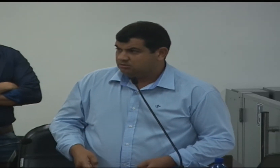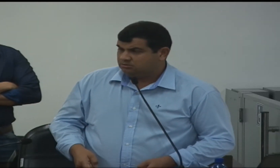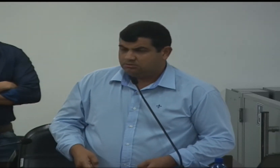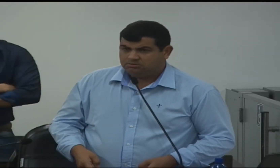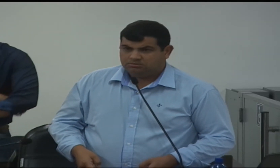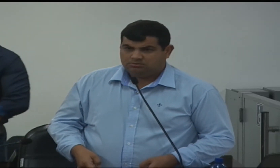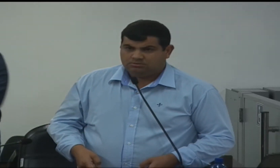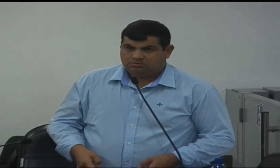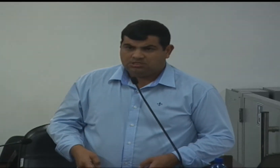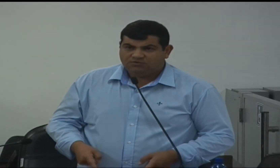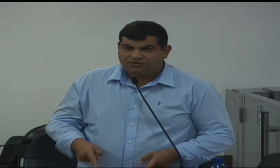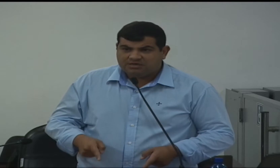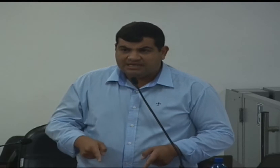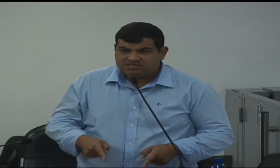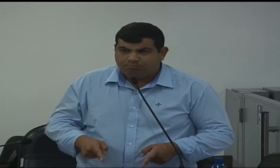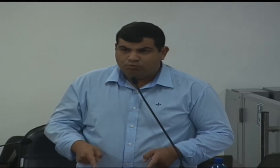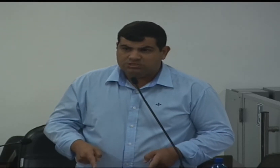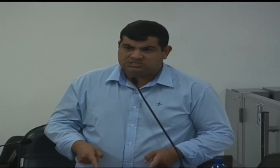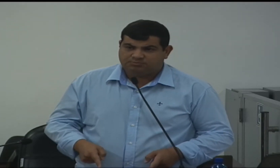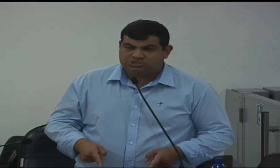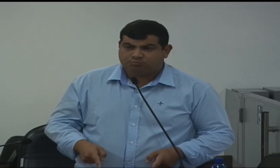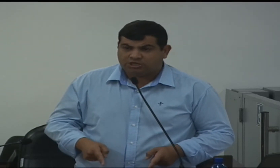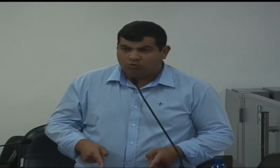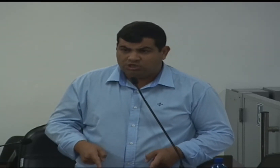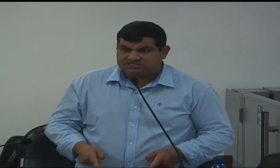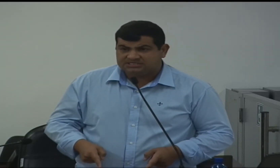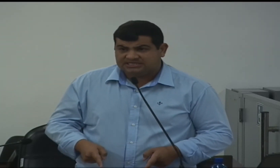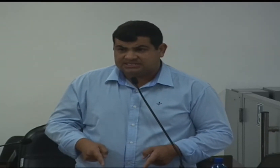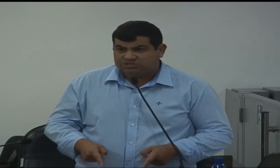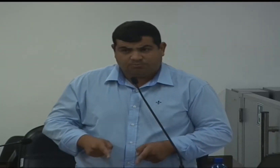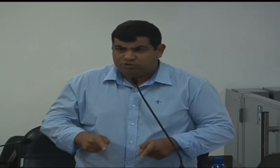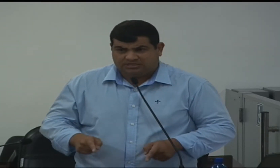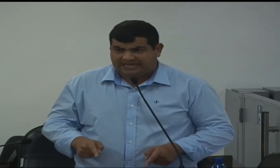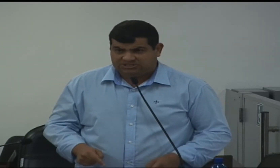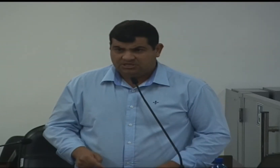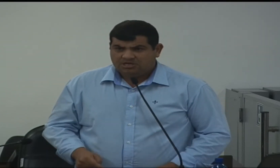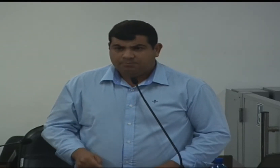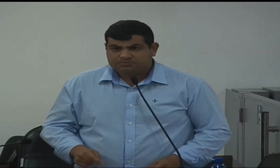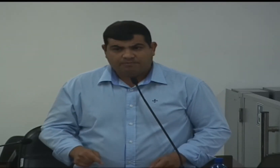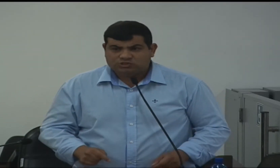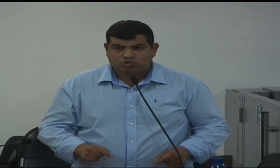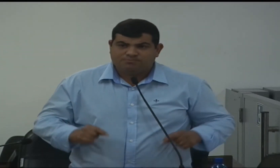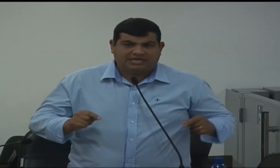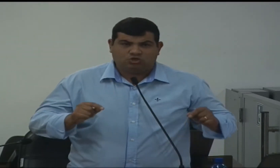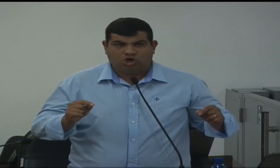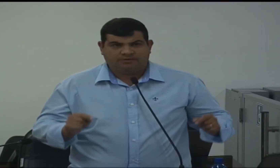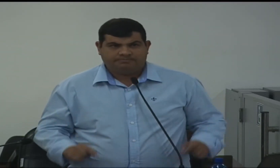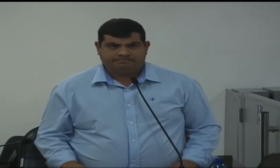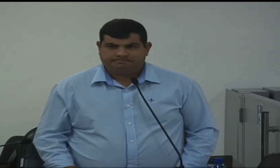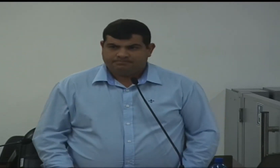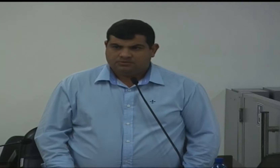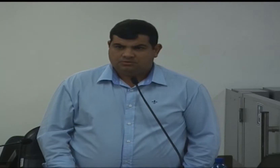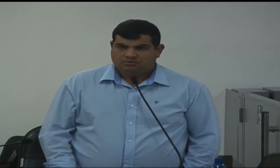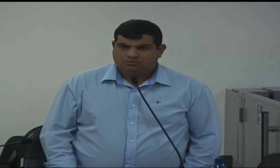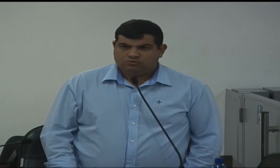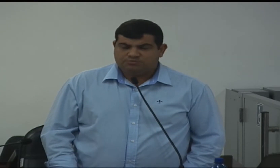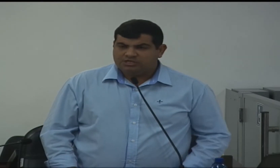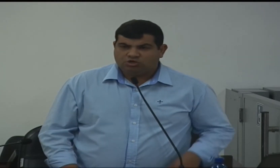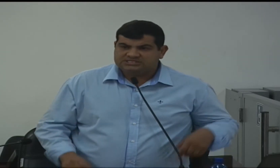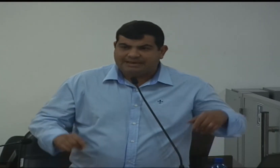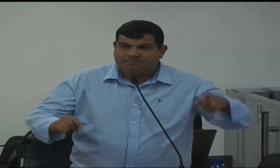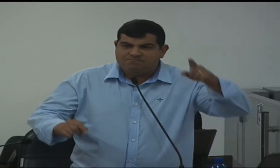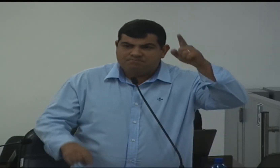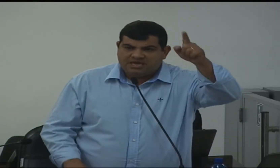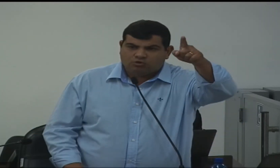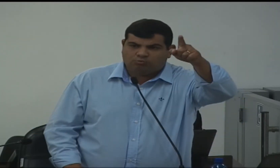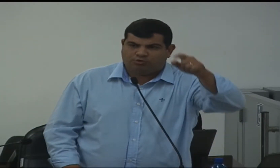impune. Que não fique mais impune esses bandidos, porque hoje a sensação é de impunidade, principalmente o de menor. O de